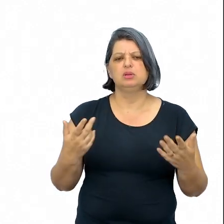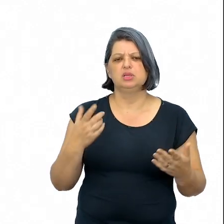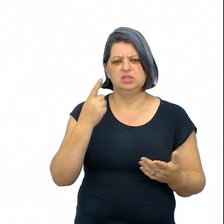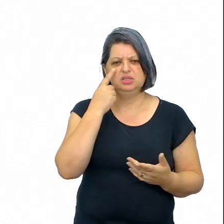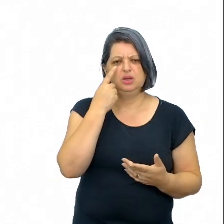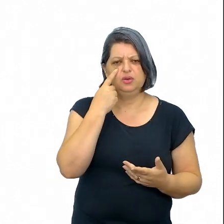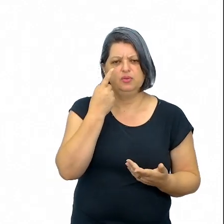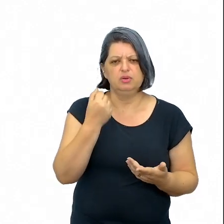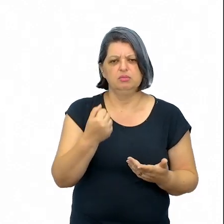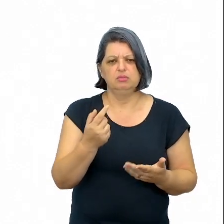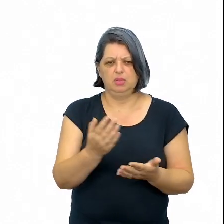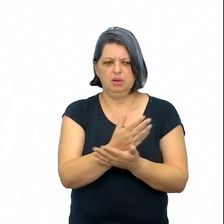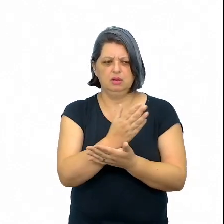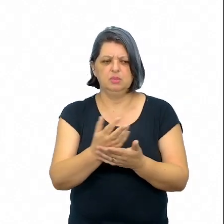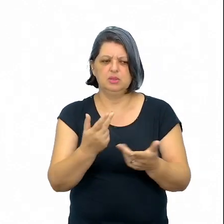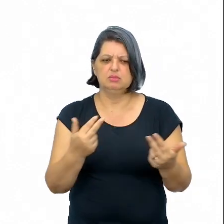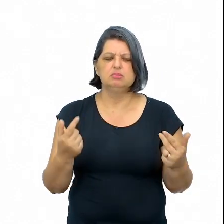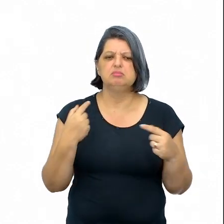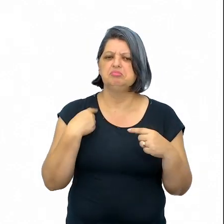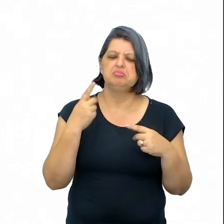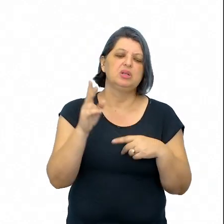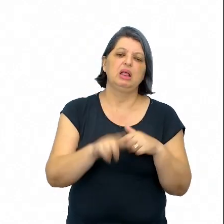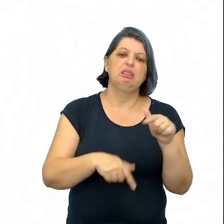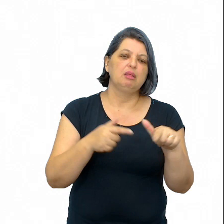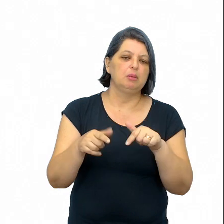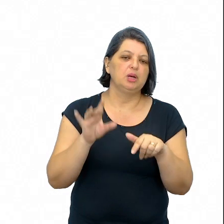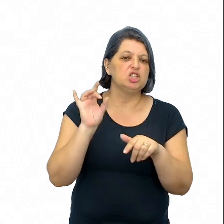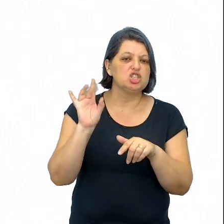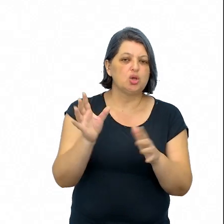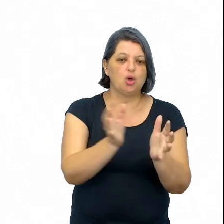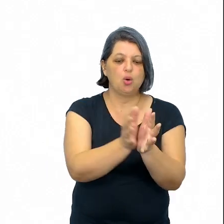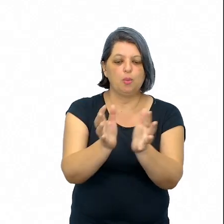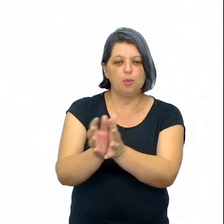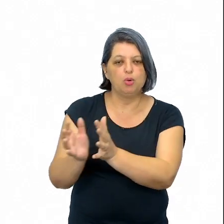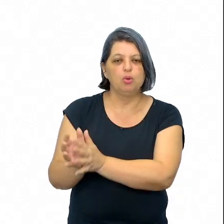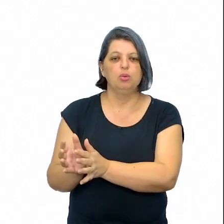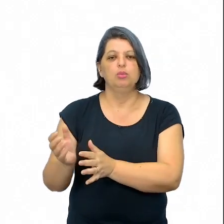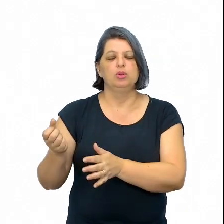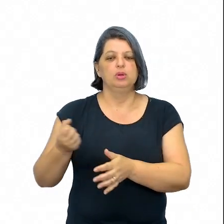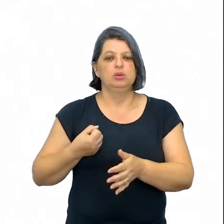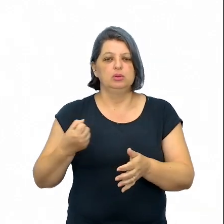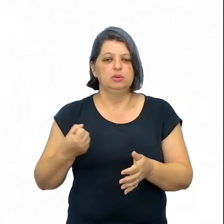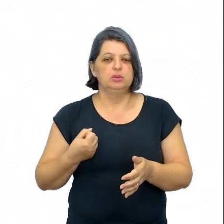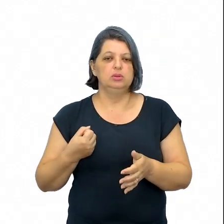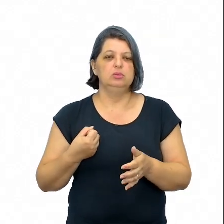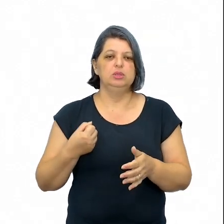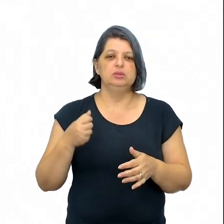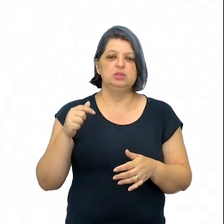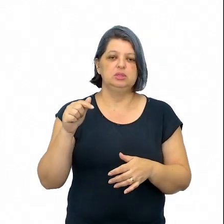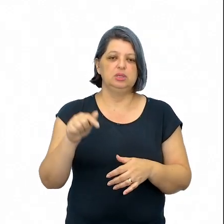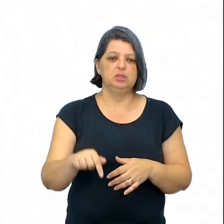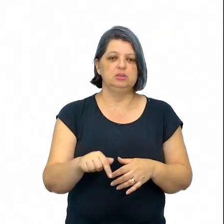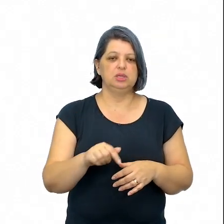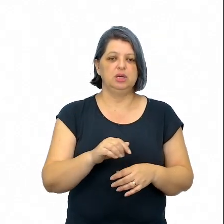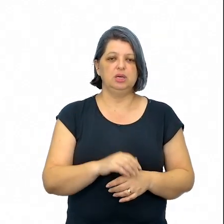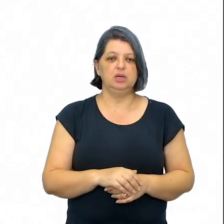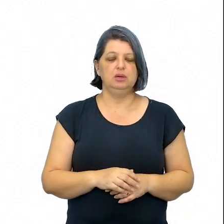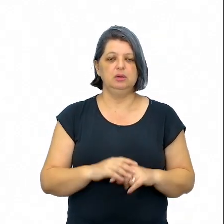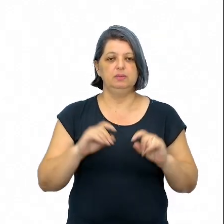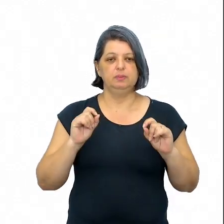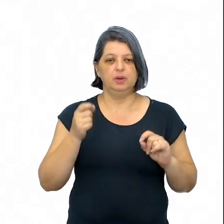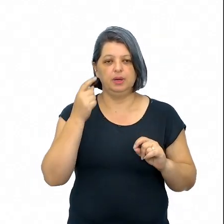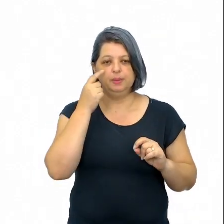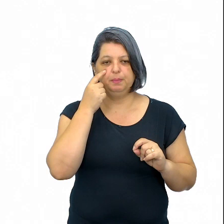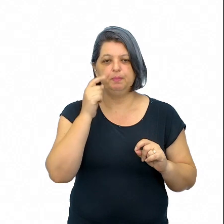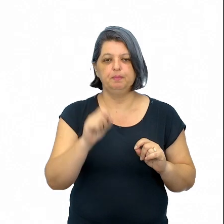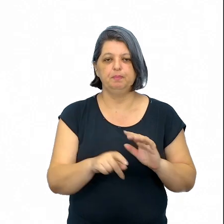falar isso aí algumas vezes para vocês? Ou eu trabalho só com o conjunto dos números inteiros? aqueles bem comportadinhos? Será que eu dou uma equação